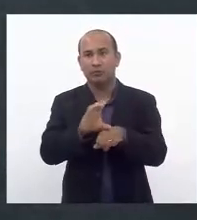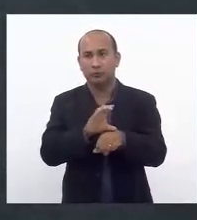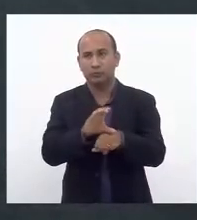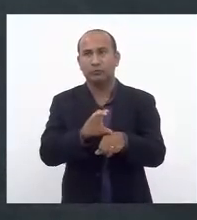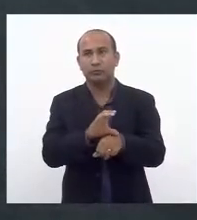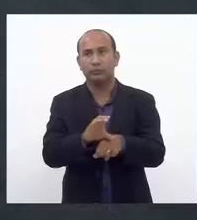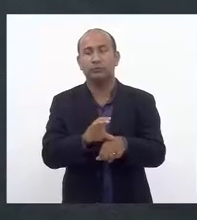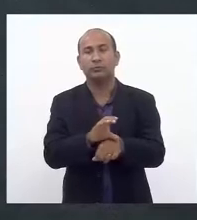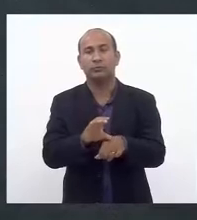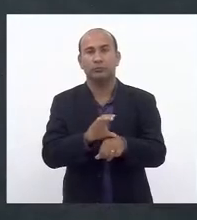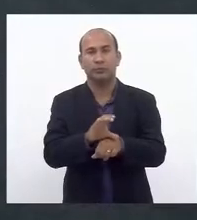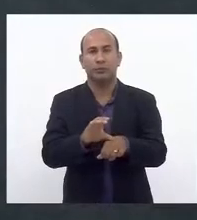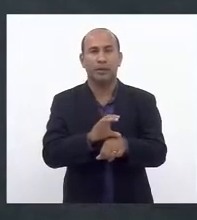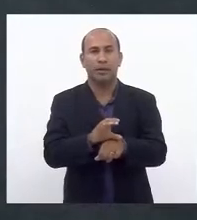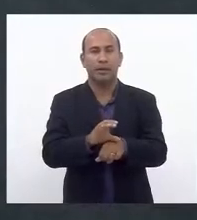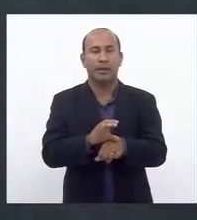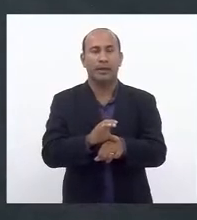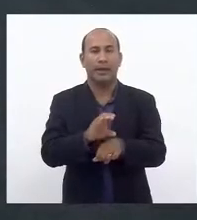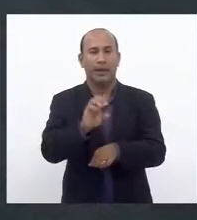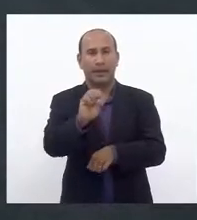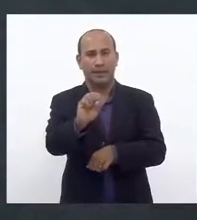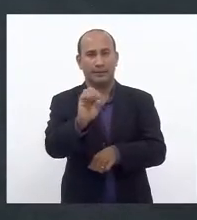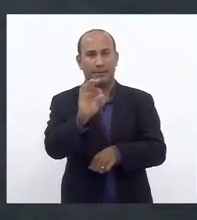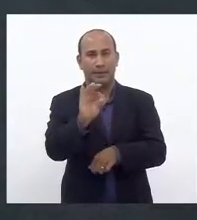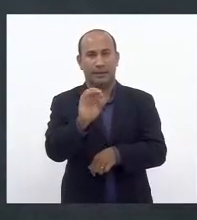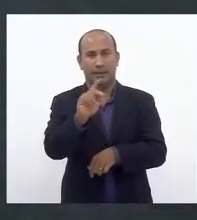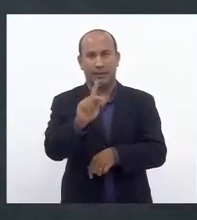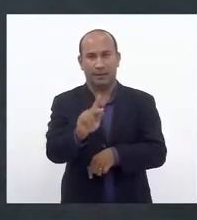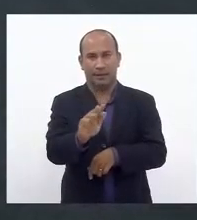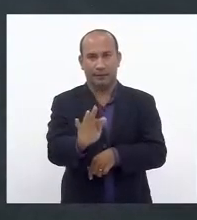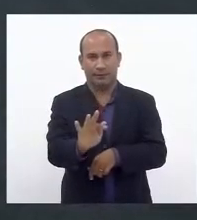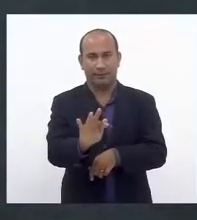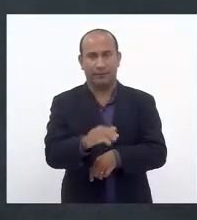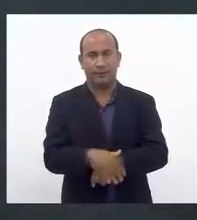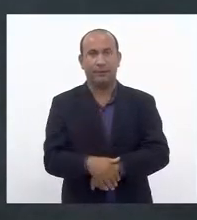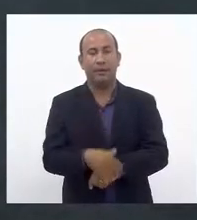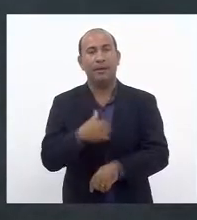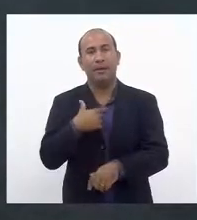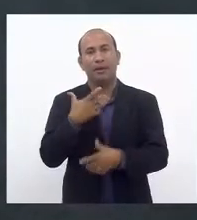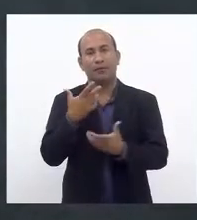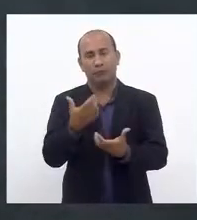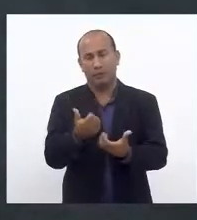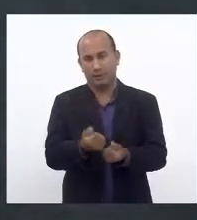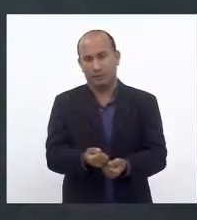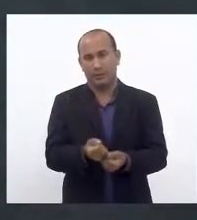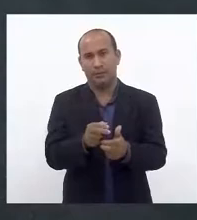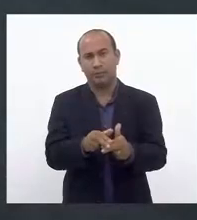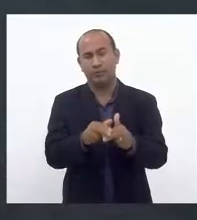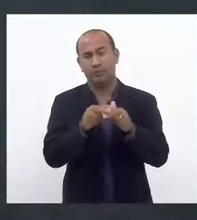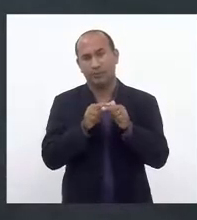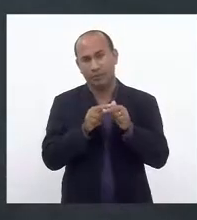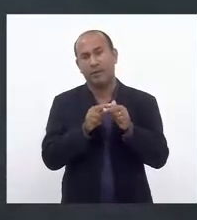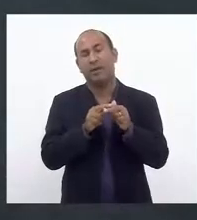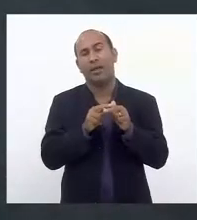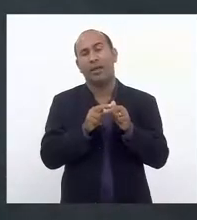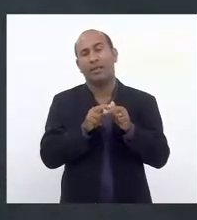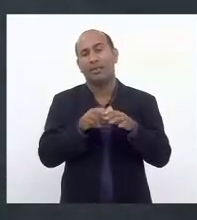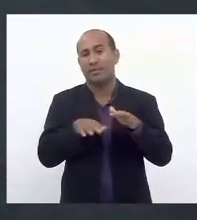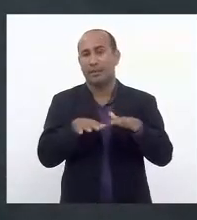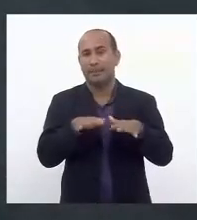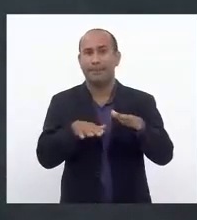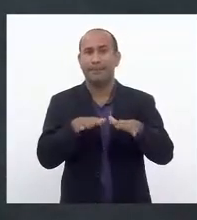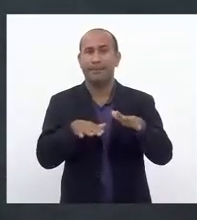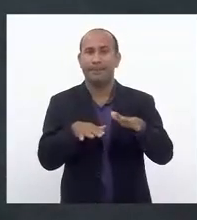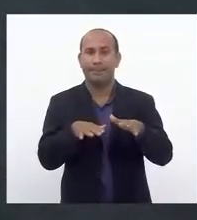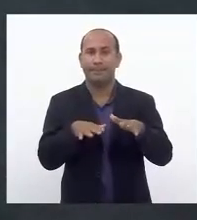consoante decisão do STF, no mérito eu vou dar favorável, mas ainda na dependência